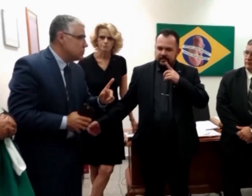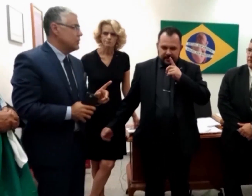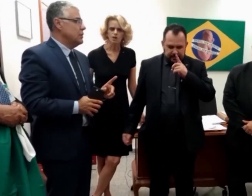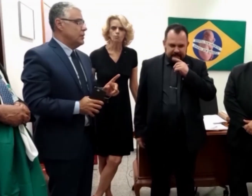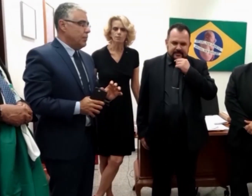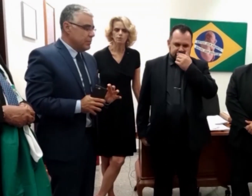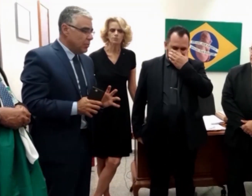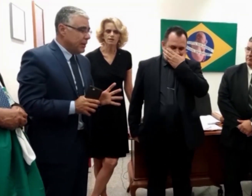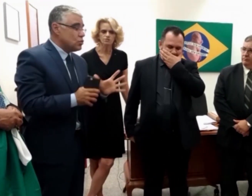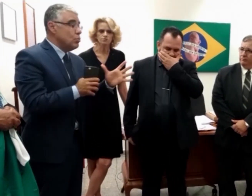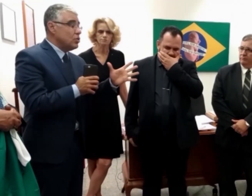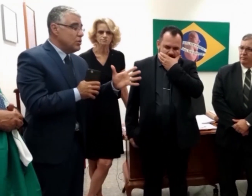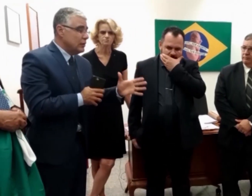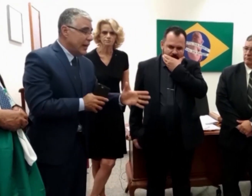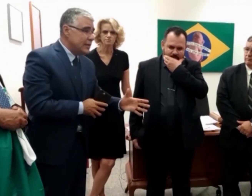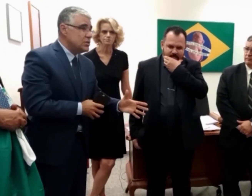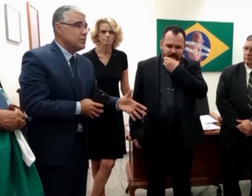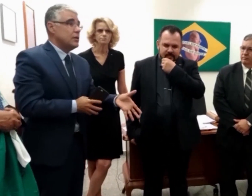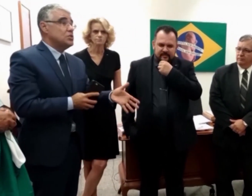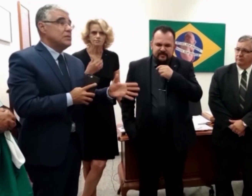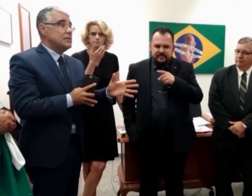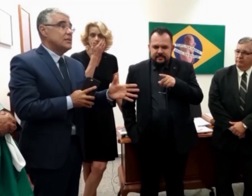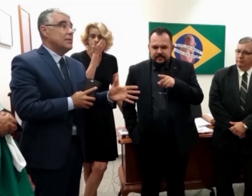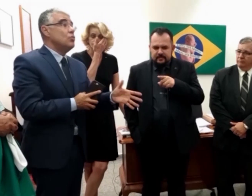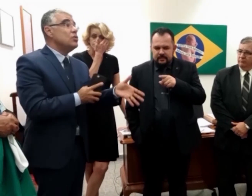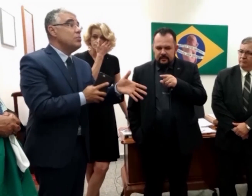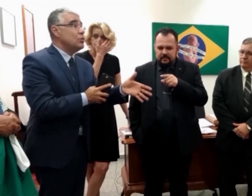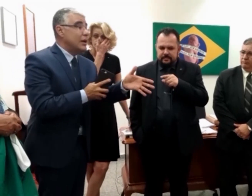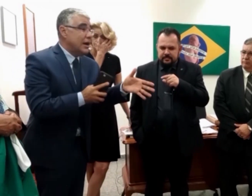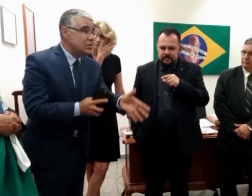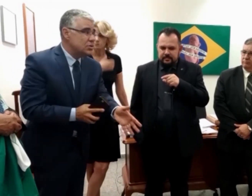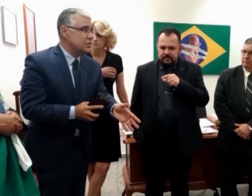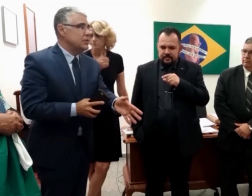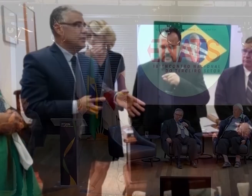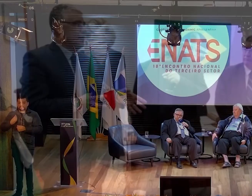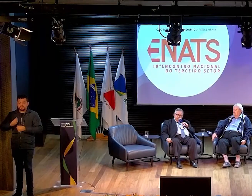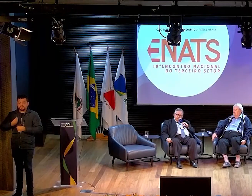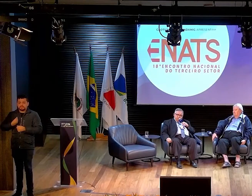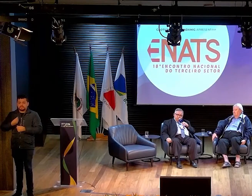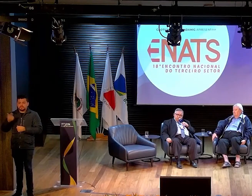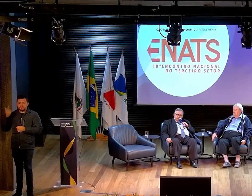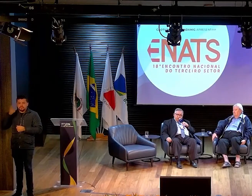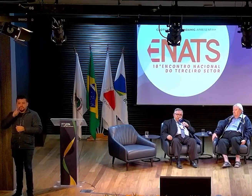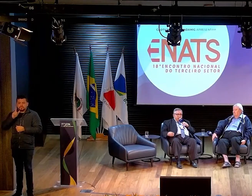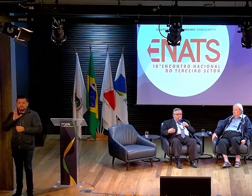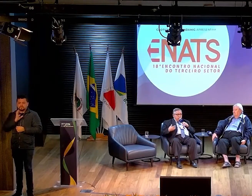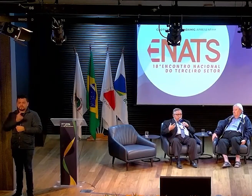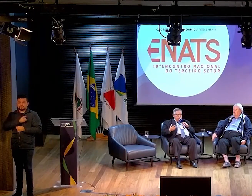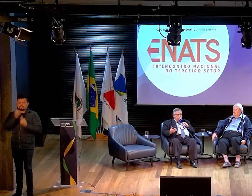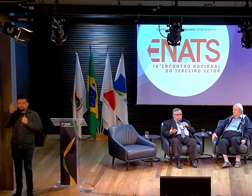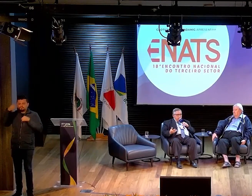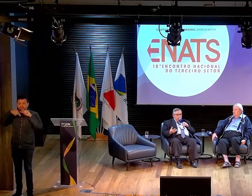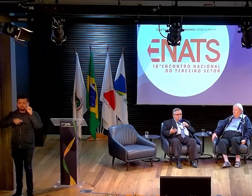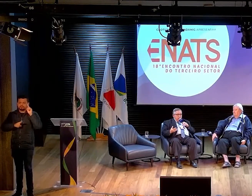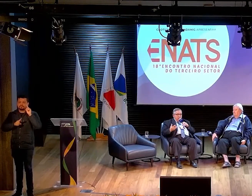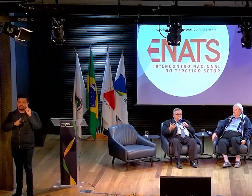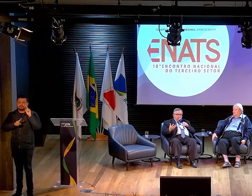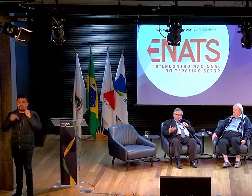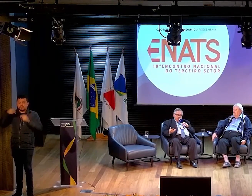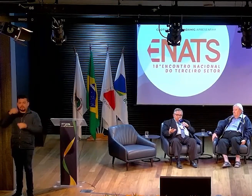a roda quantas vidas são salvas hoje no Brasil nós devemos hoje